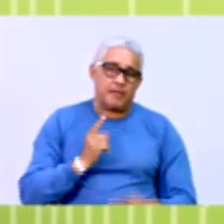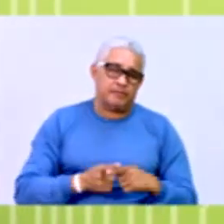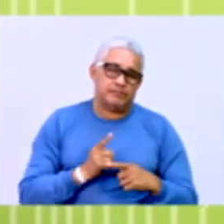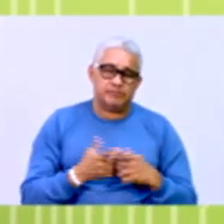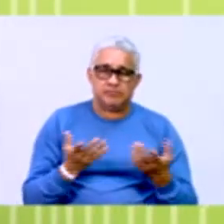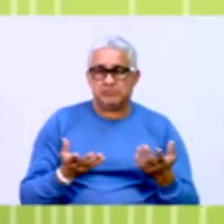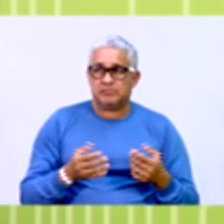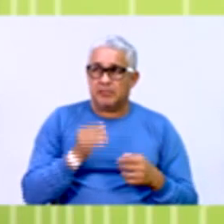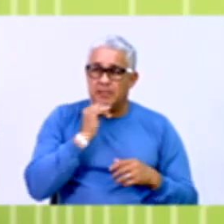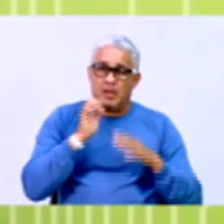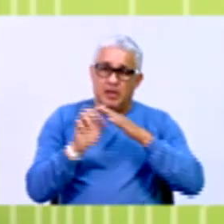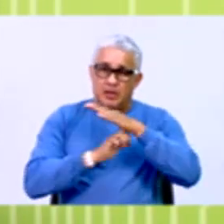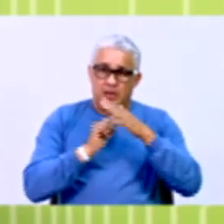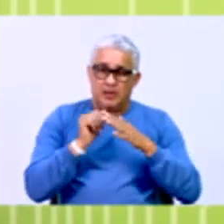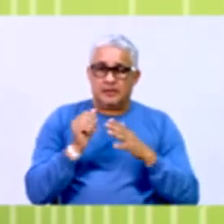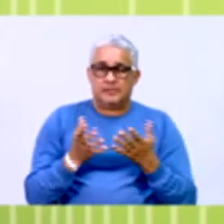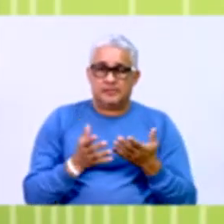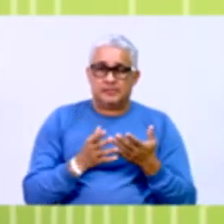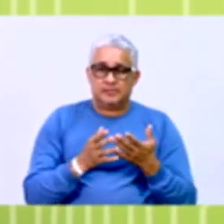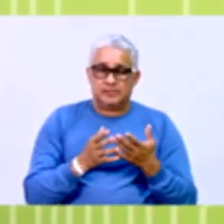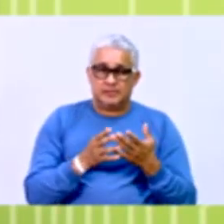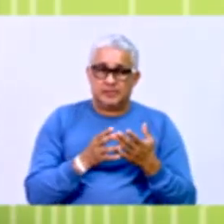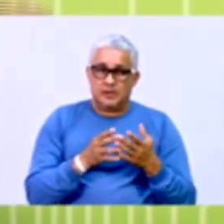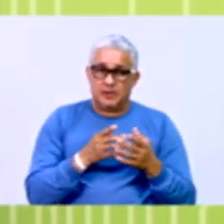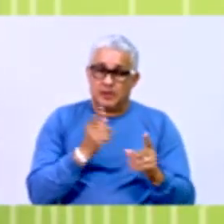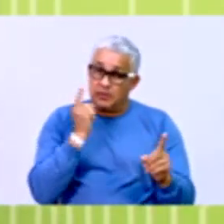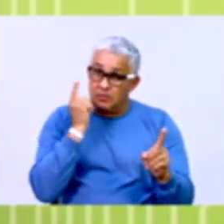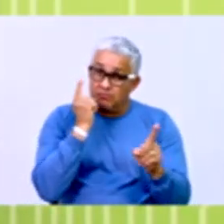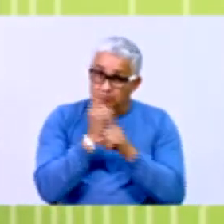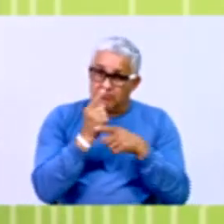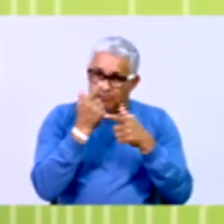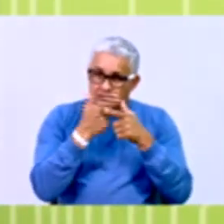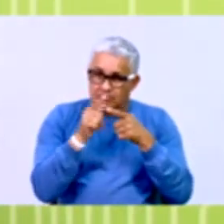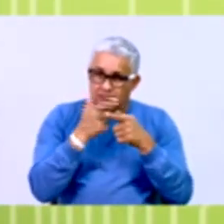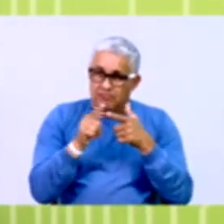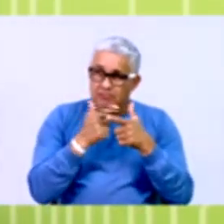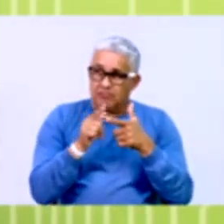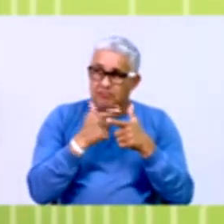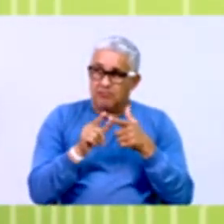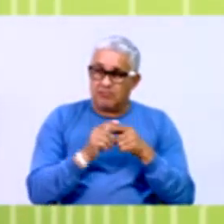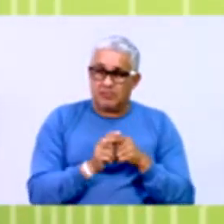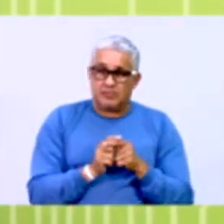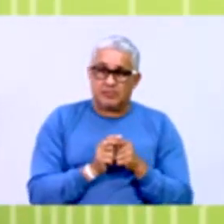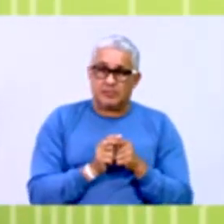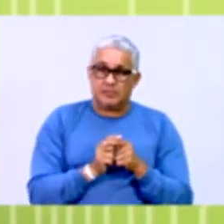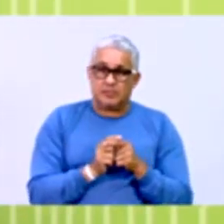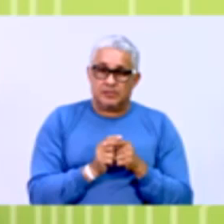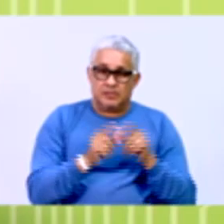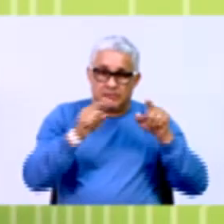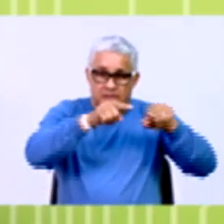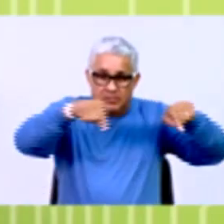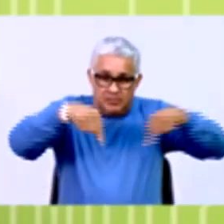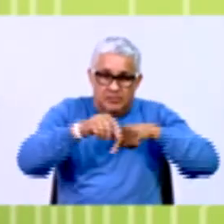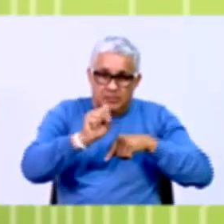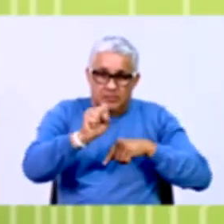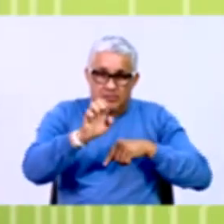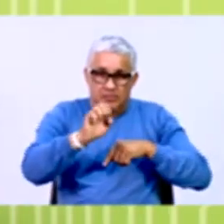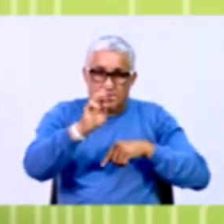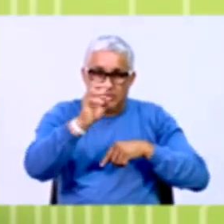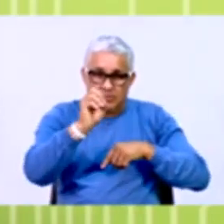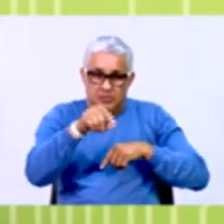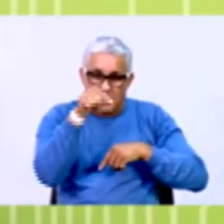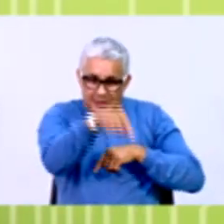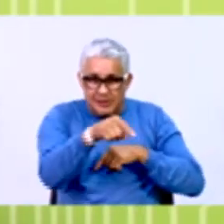empresa, aquela pessoa ali, ele vai achar um problema, vamos supor que o problema seja localizado exatamente naquele setor, naquele